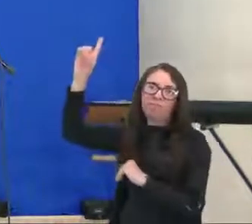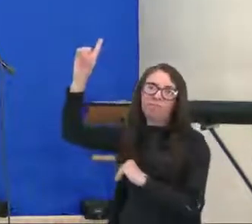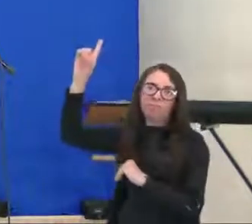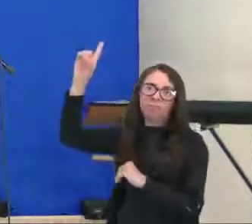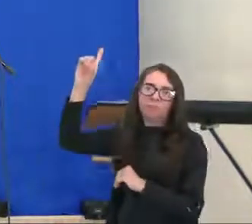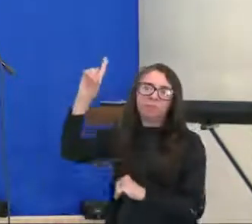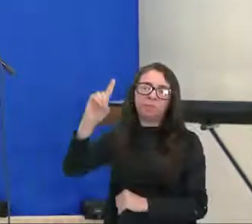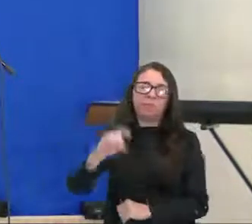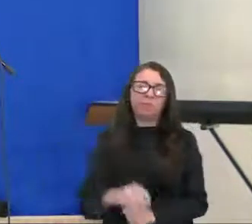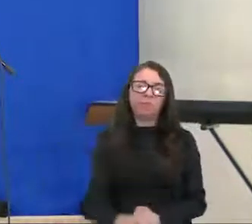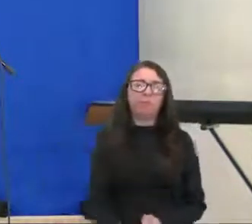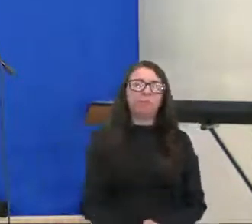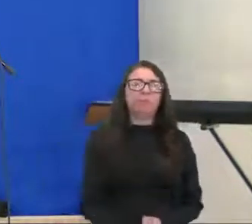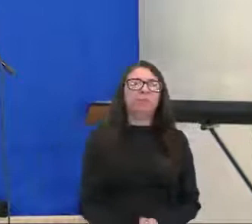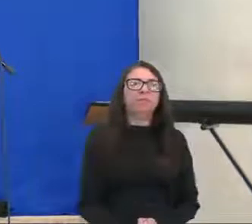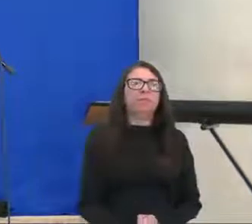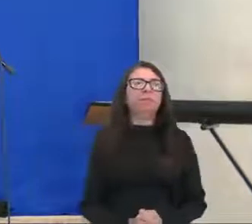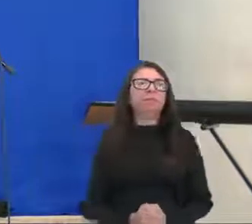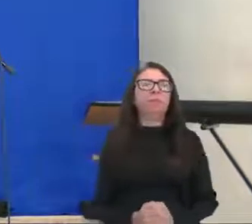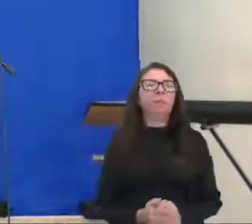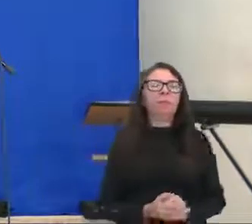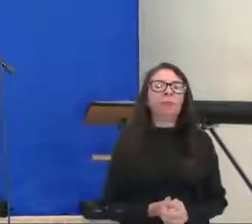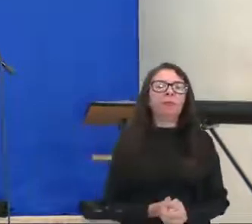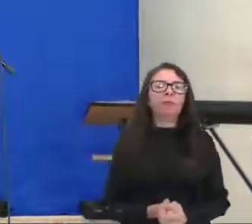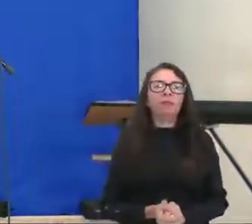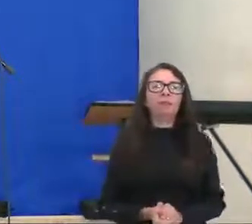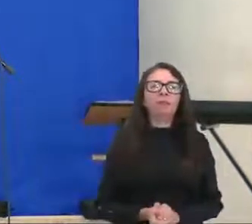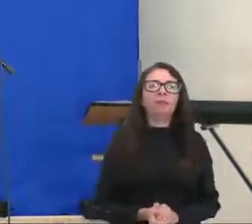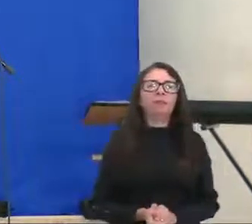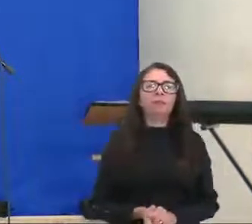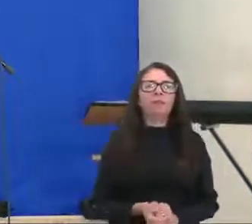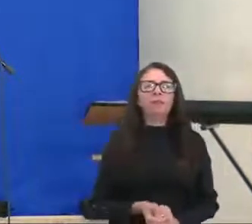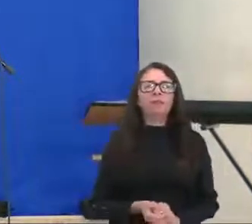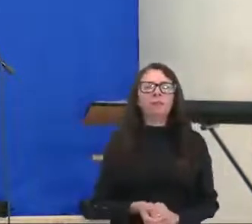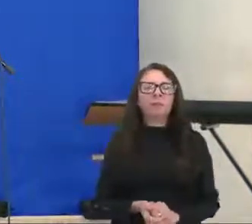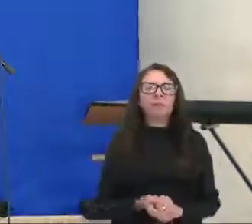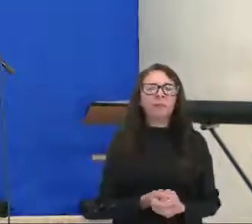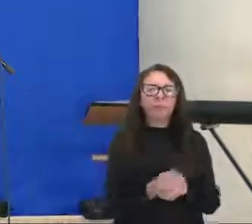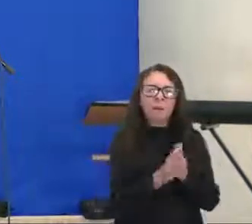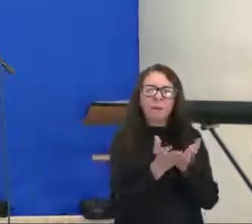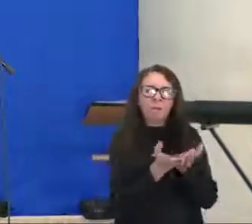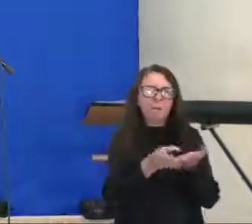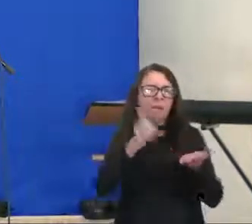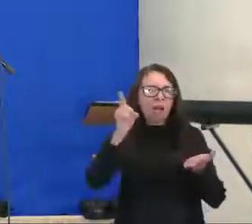Deus trabalhava essa questão da ação do Espírito Santo